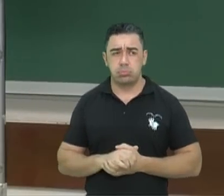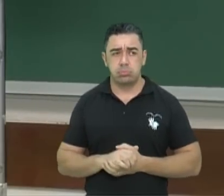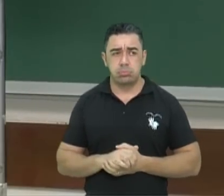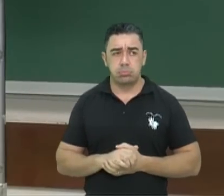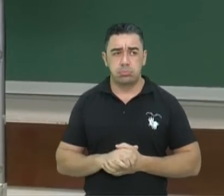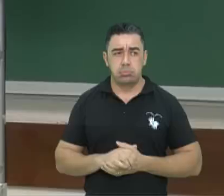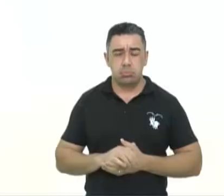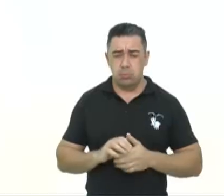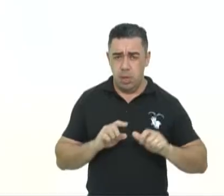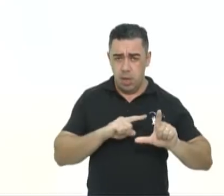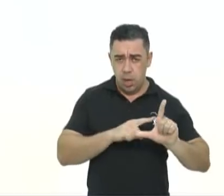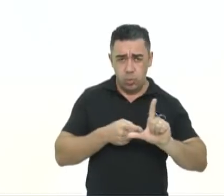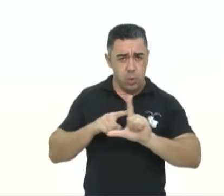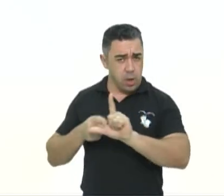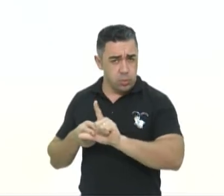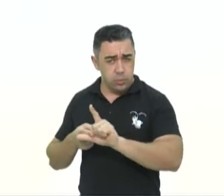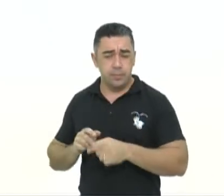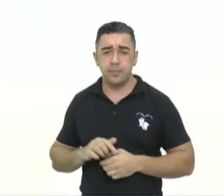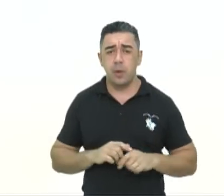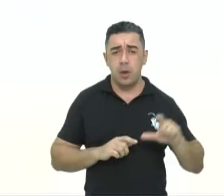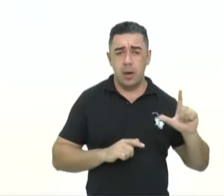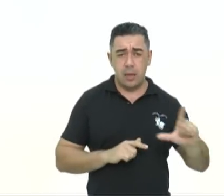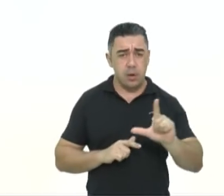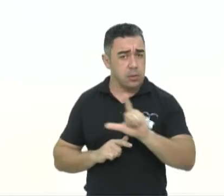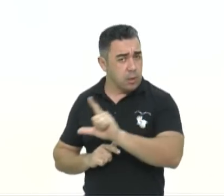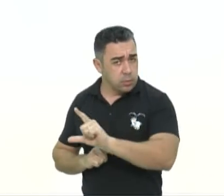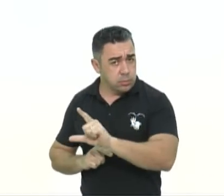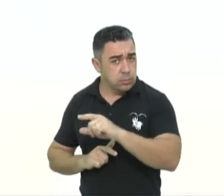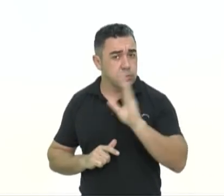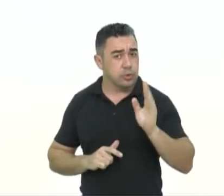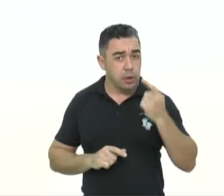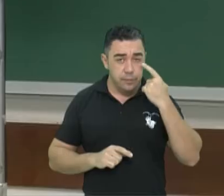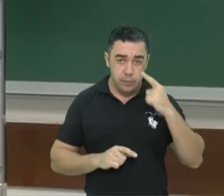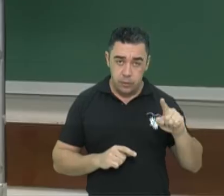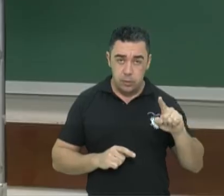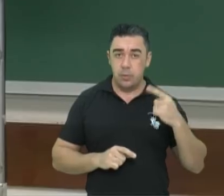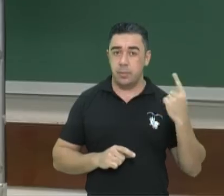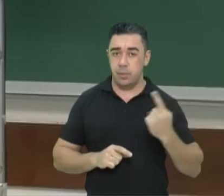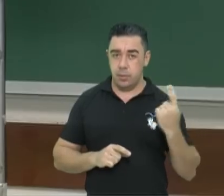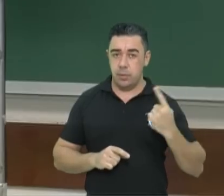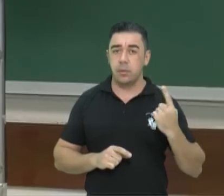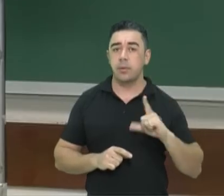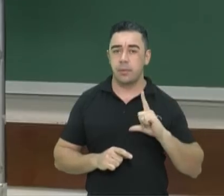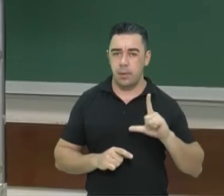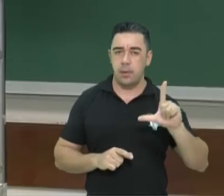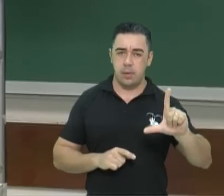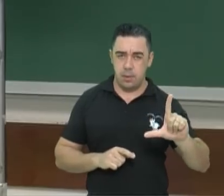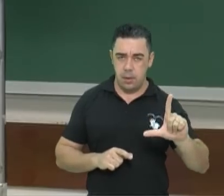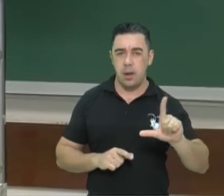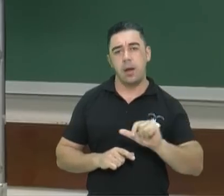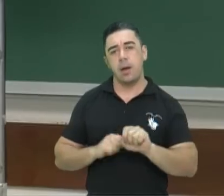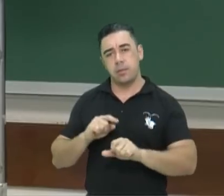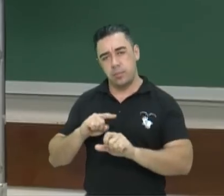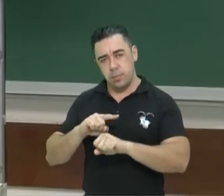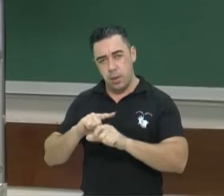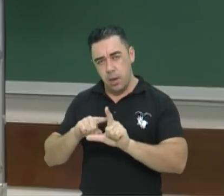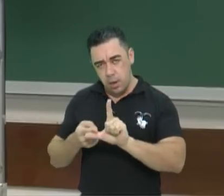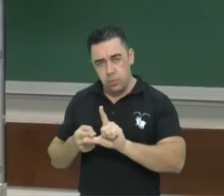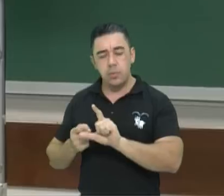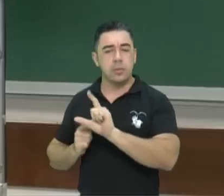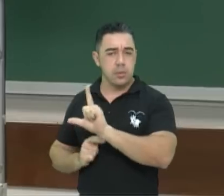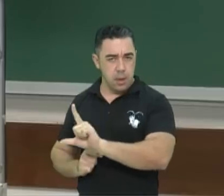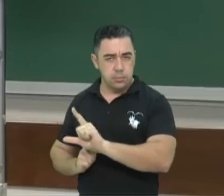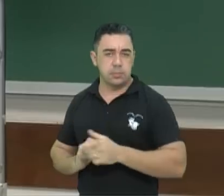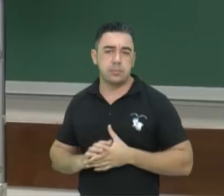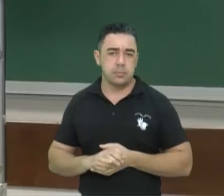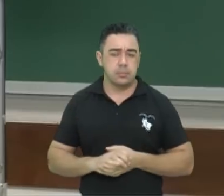ângulo, ângulo ou lado, lado, lado. Porque a gente já viu que na primeira alternativa eu achei lado, ângulo,